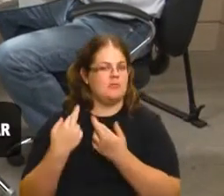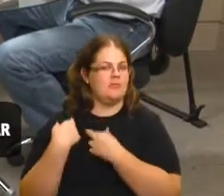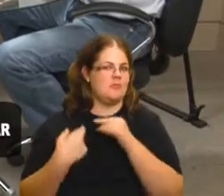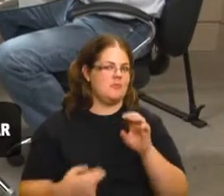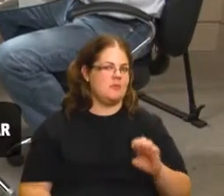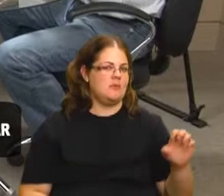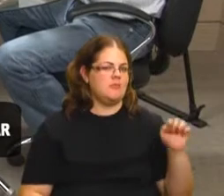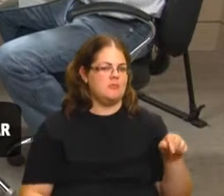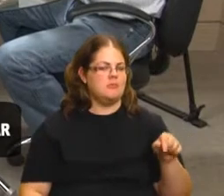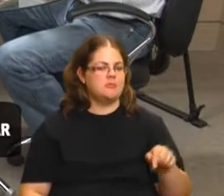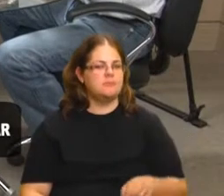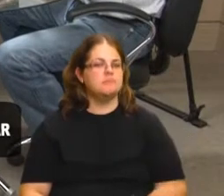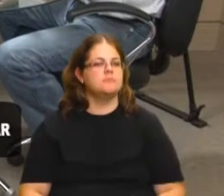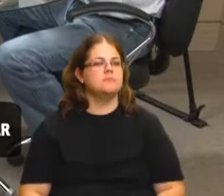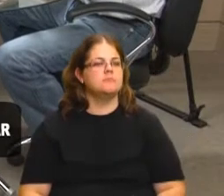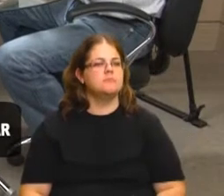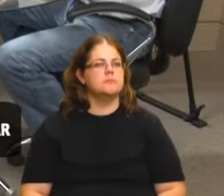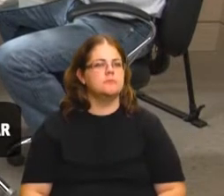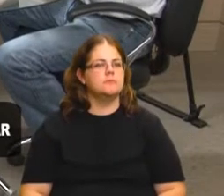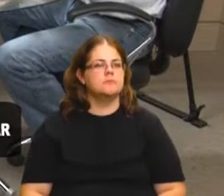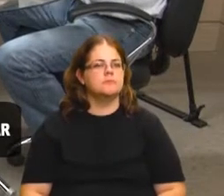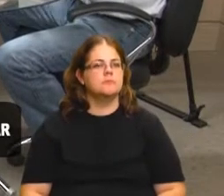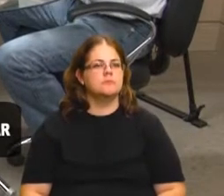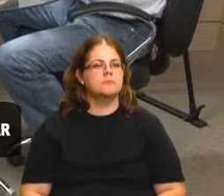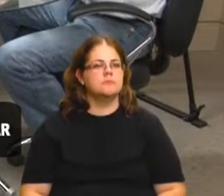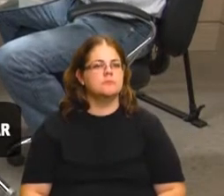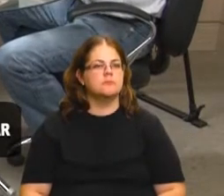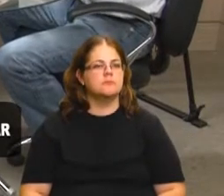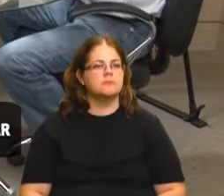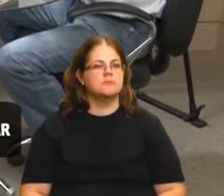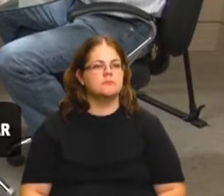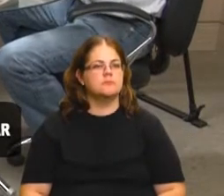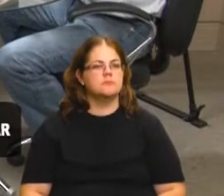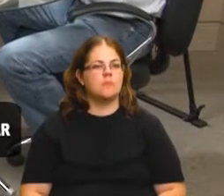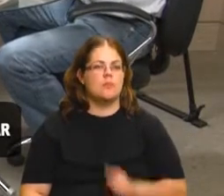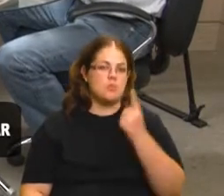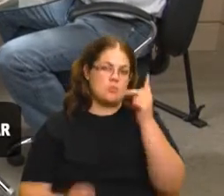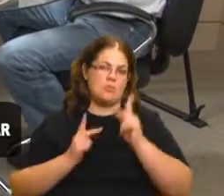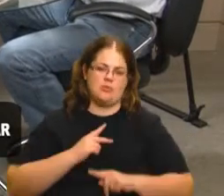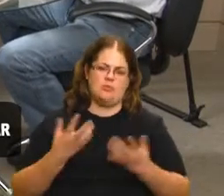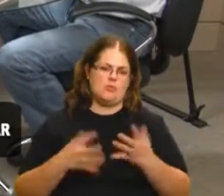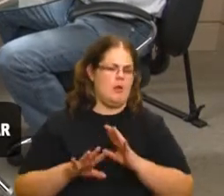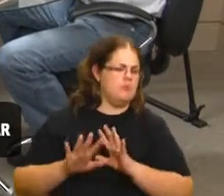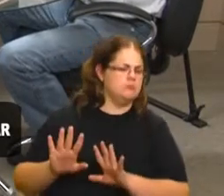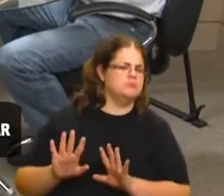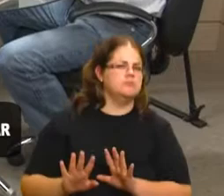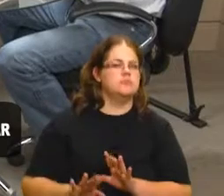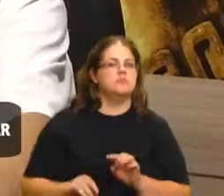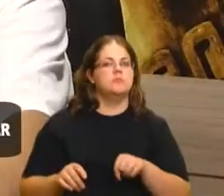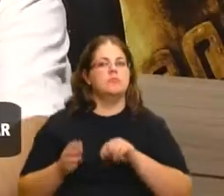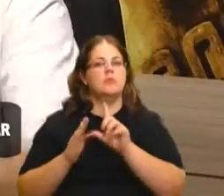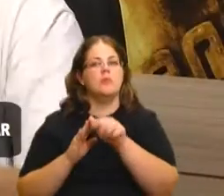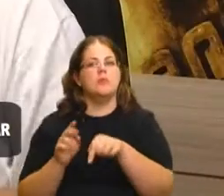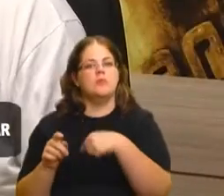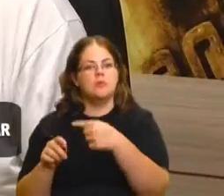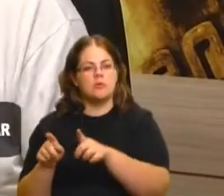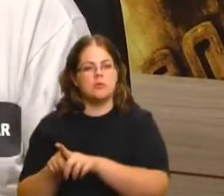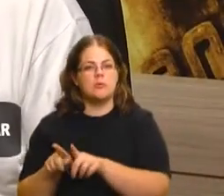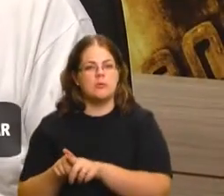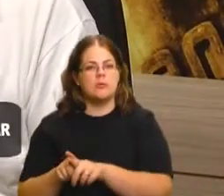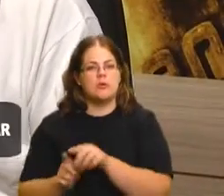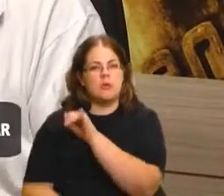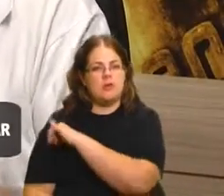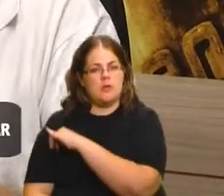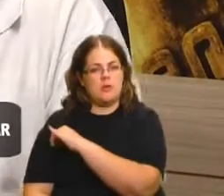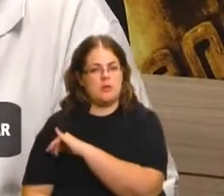esquerda. Tá? Por sorte, foram desarticulados. Um se negou a fazer. Exatamente. E depois a tentativa do